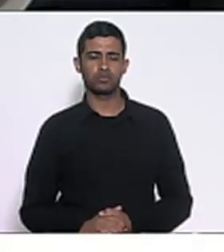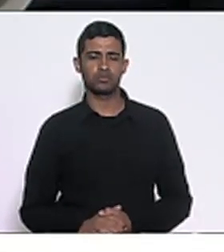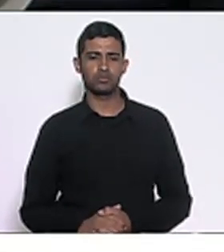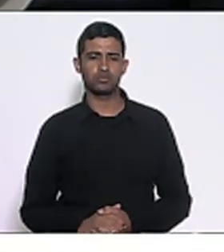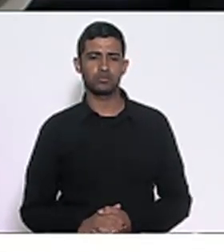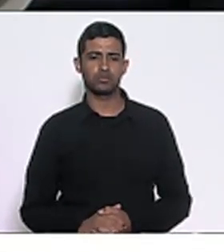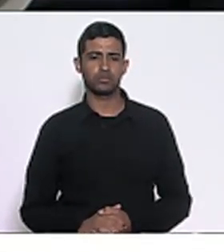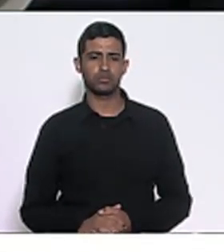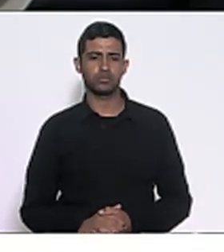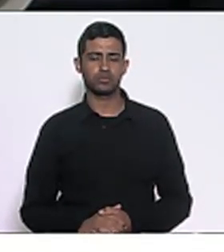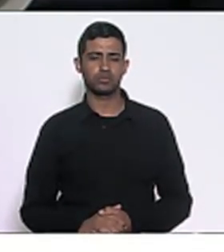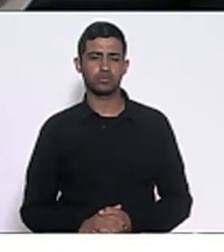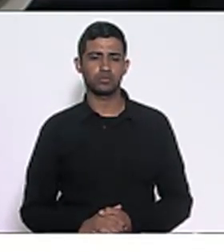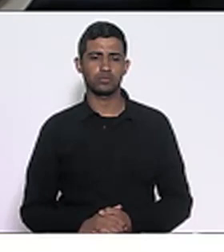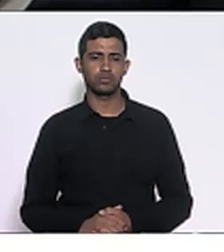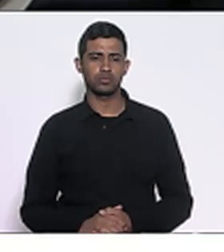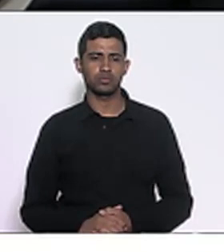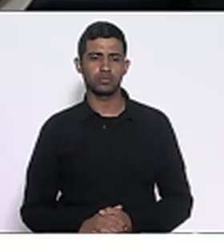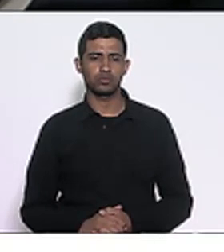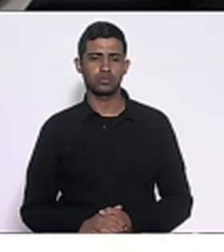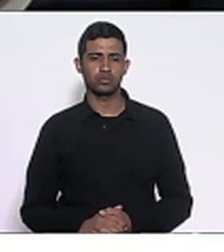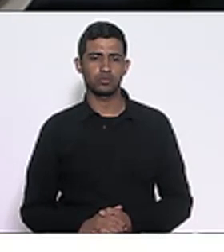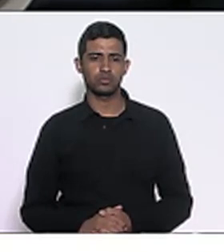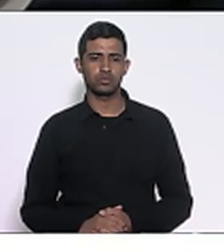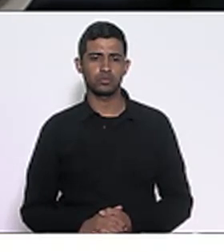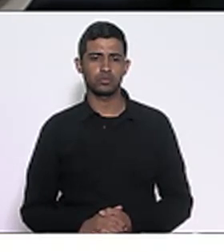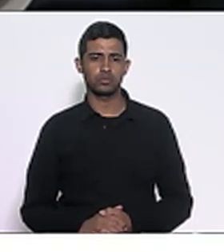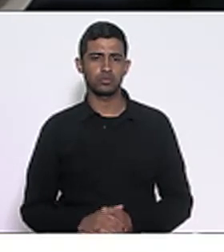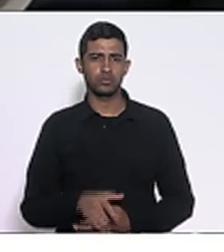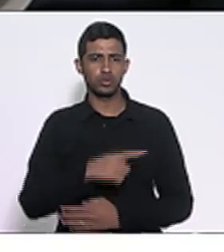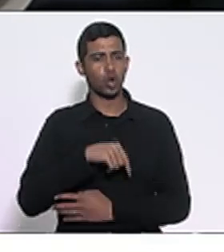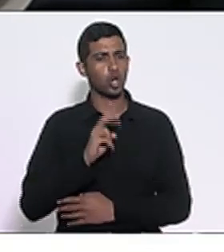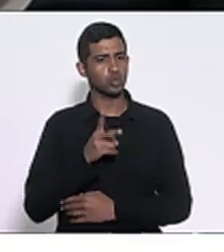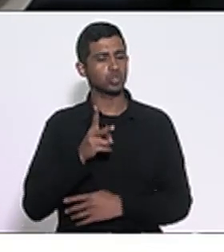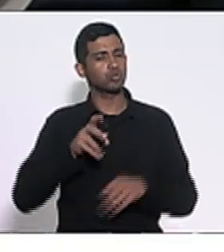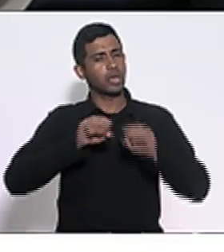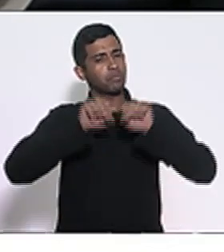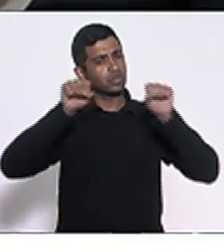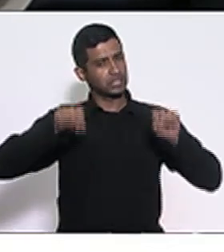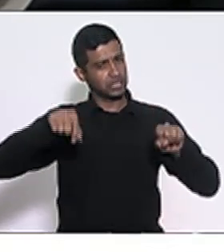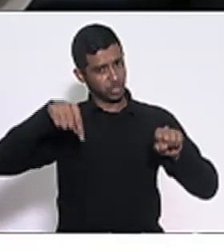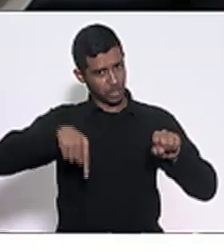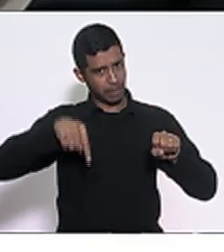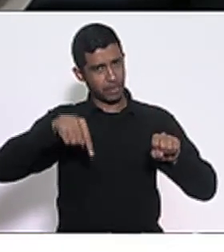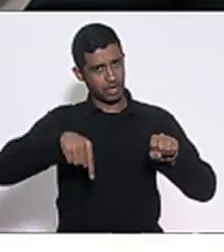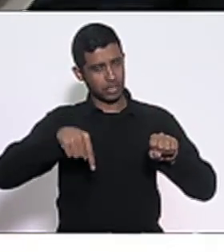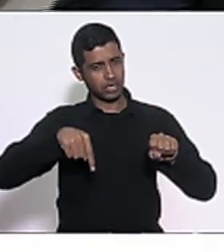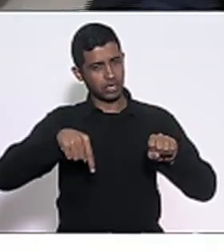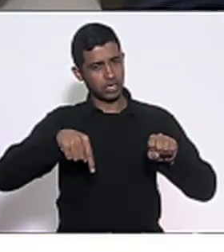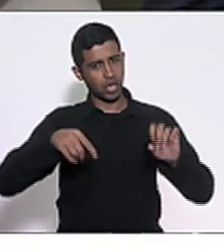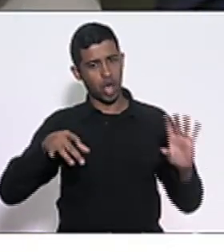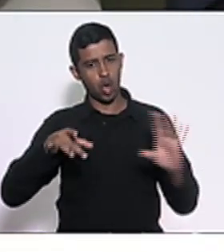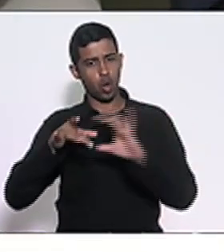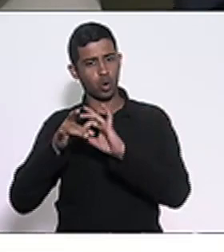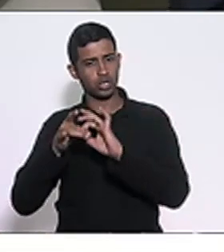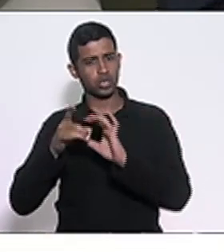mantivemos o sistema, um pequeno sistema que tem aqui com o Prodérgio, com a